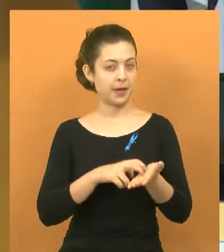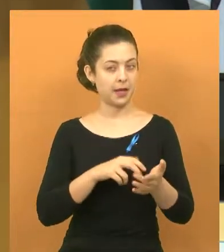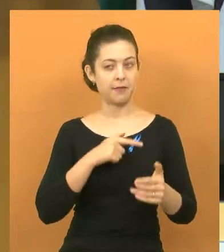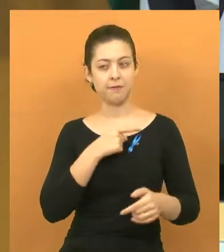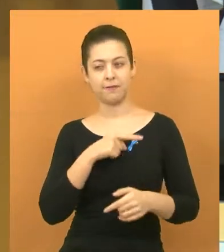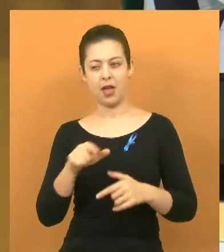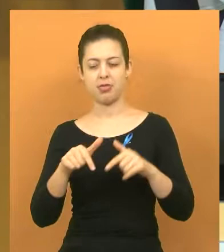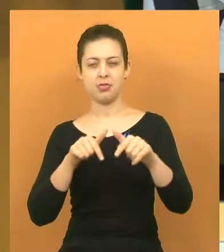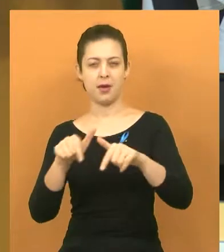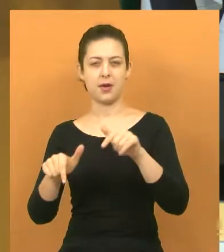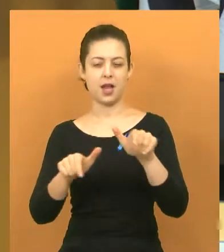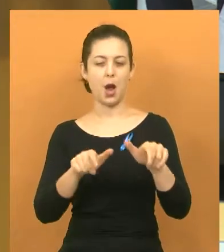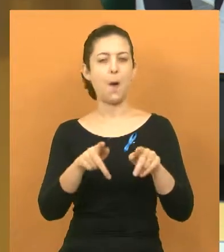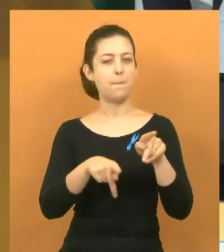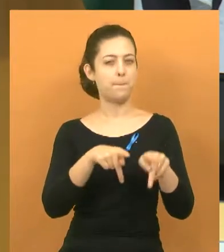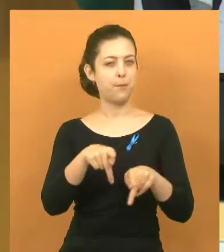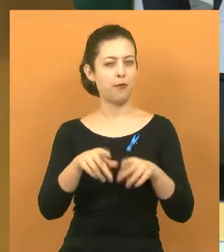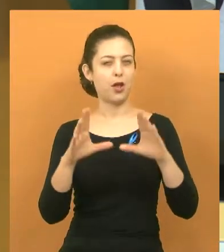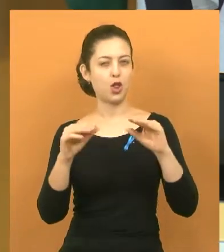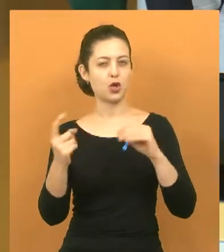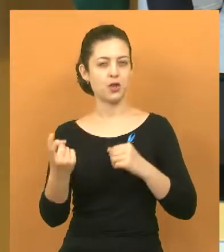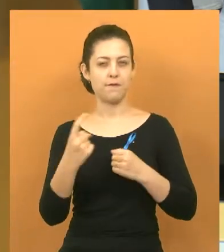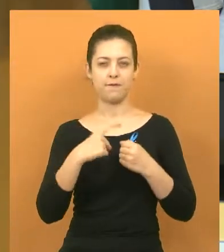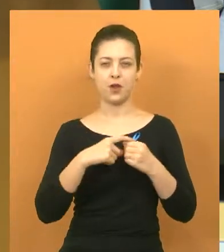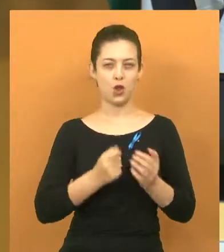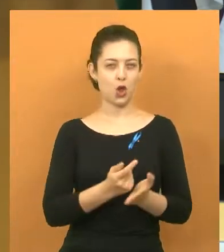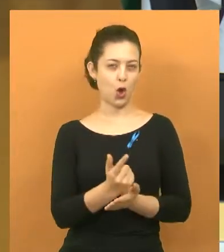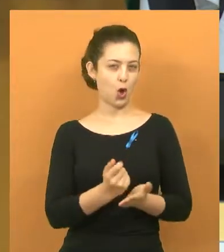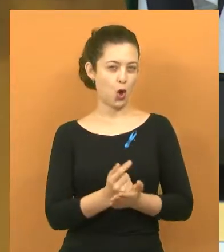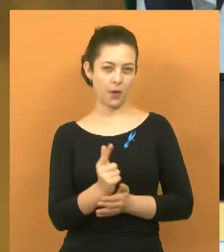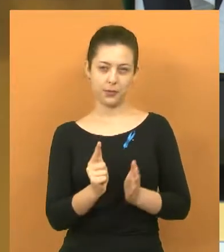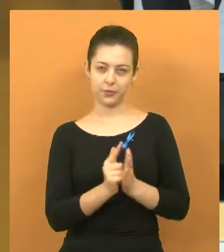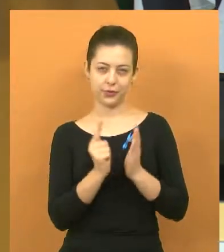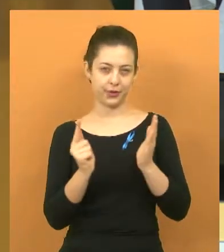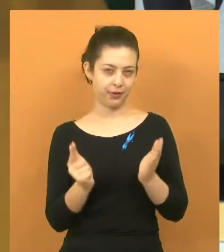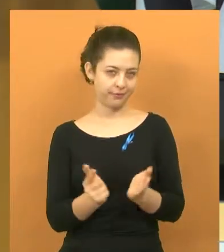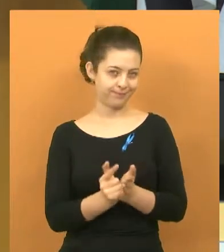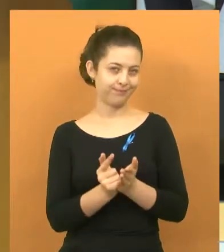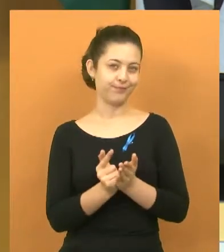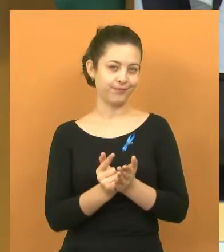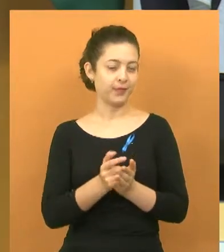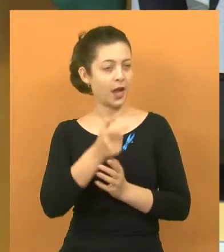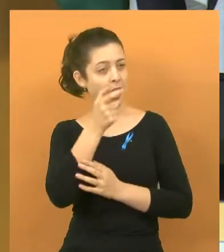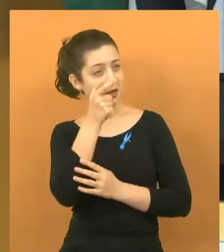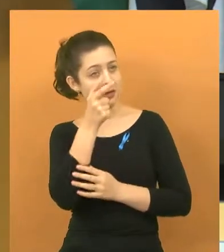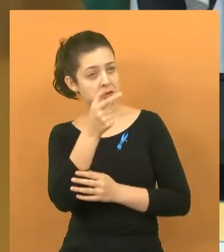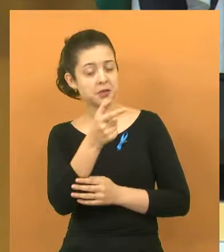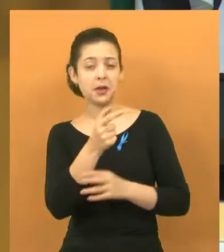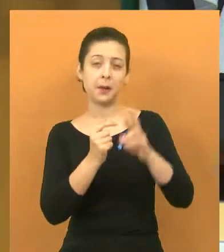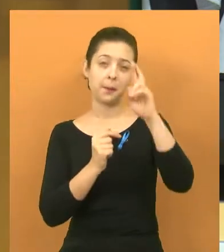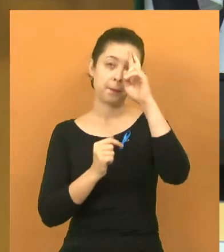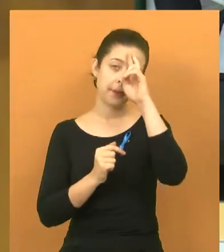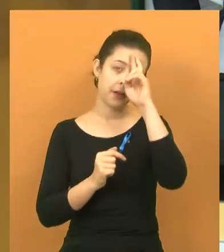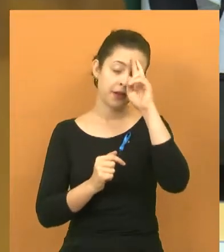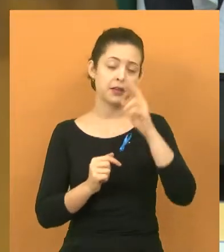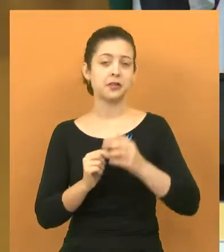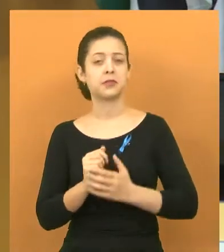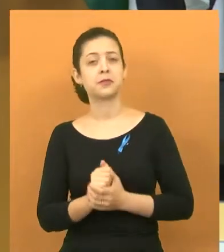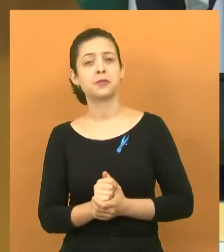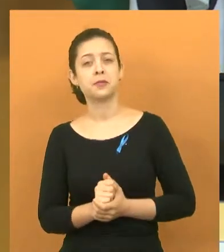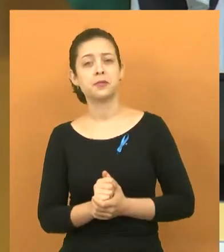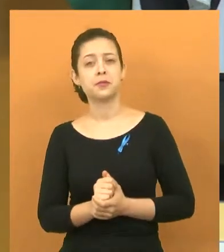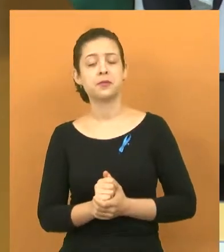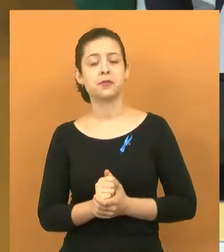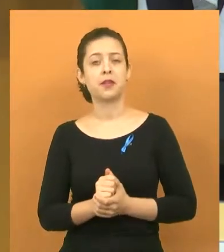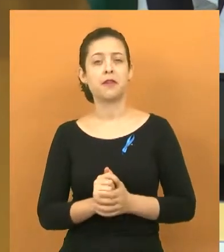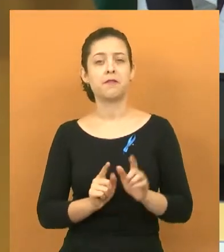Juarez, que volta só à noite, ele não compra jornal para ler. No máximo, ele assiste lá o Jornal da Vanguarda,